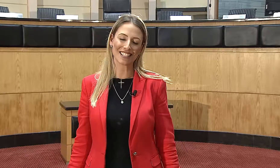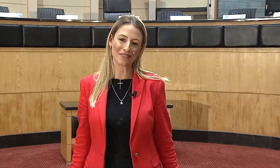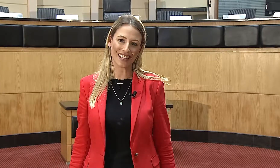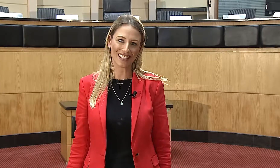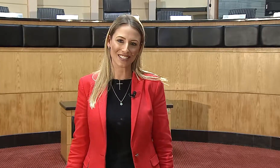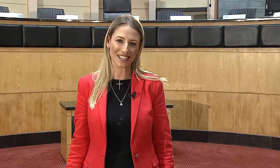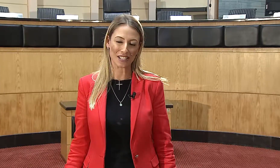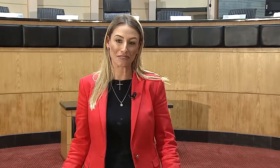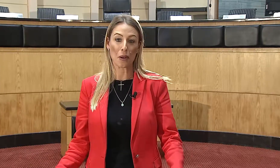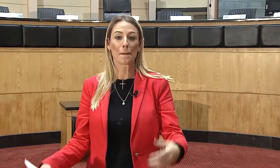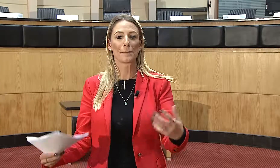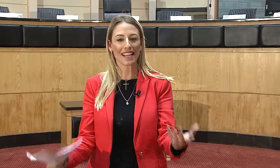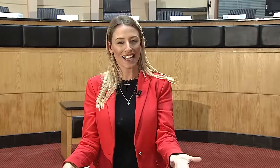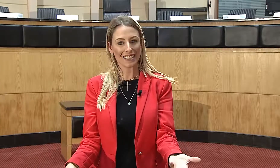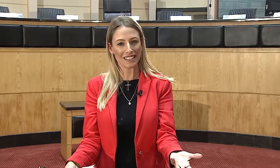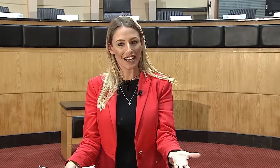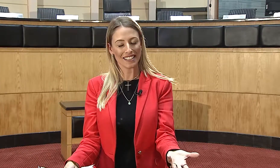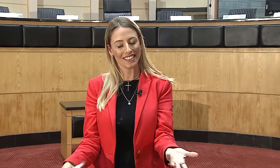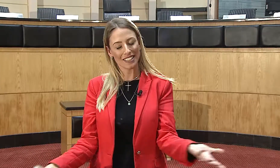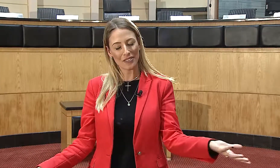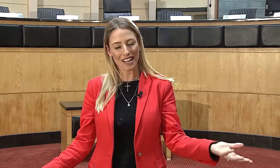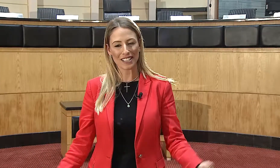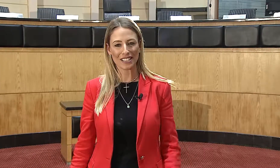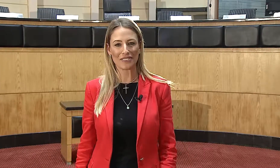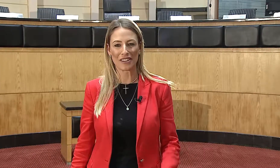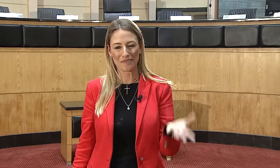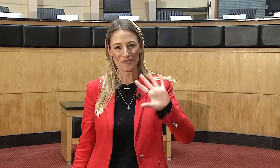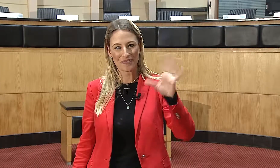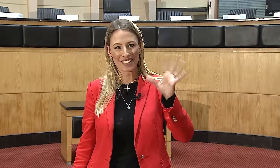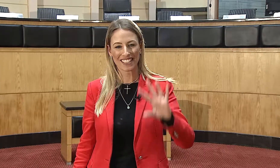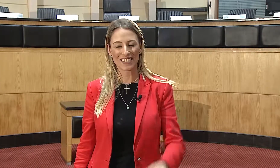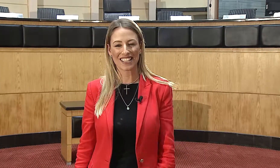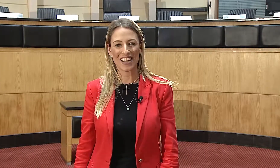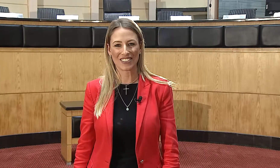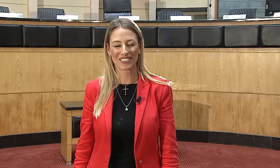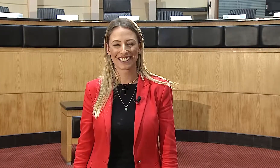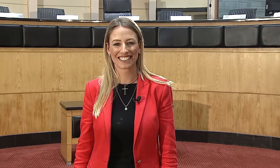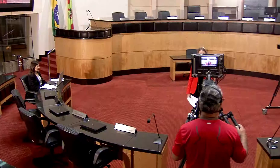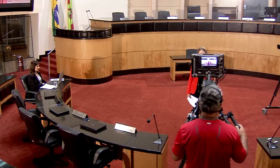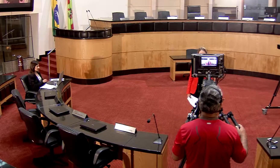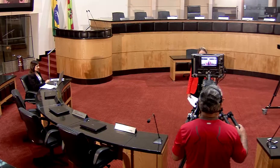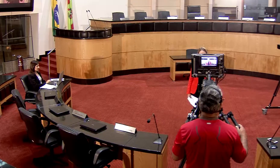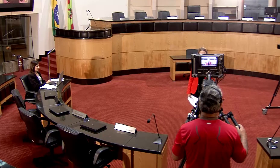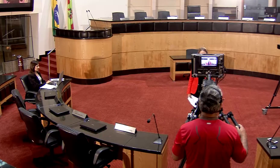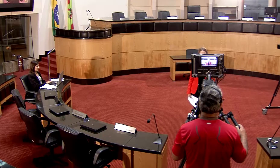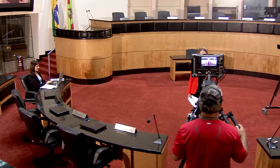aqui na Assembleia Legislativa. Obrigada, tá? Então, a gente se vê. Tchau, tchau.